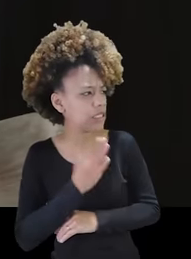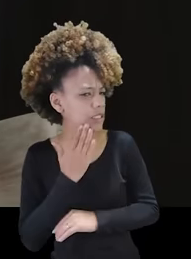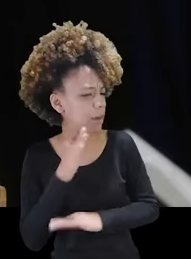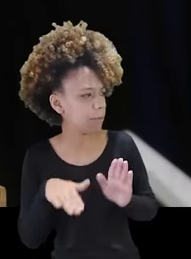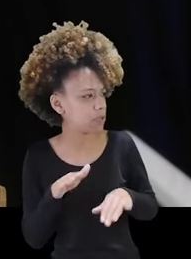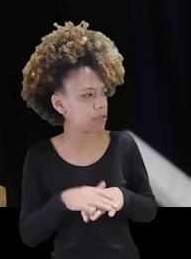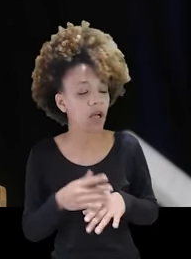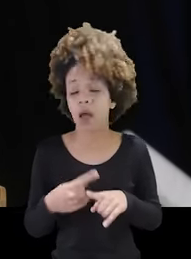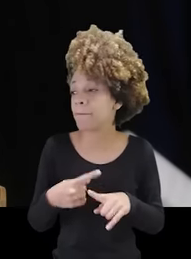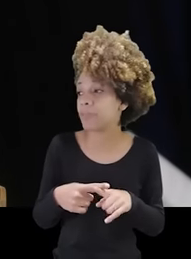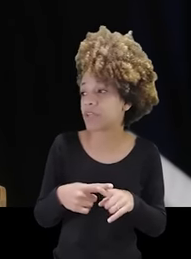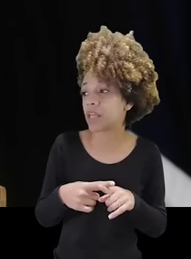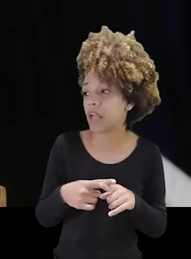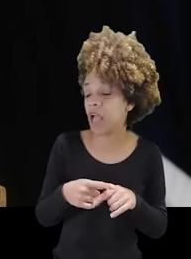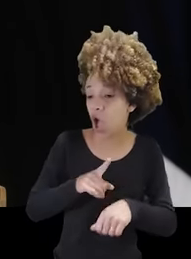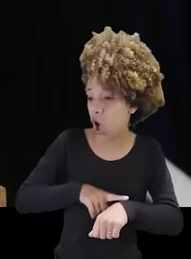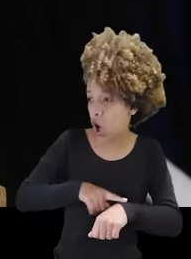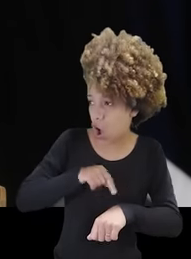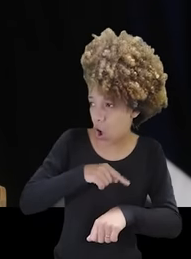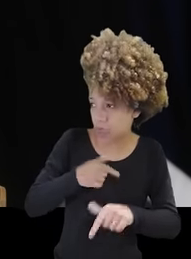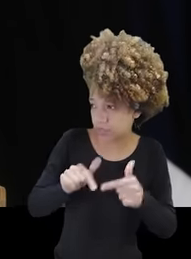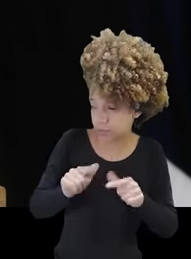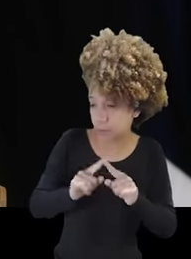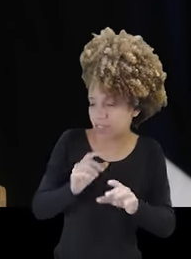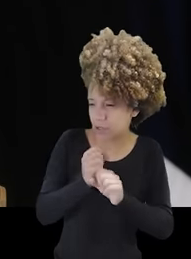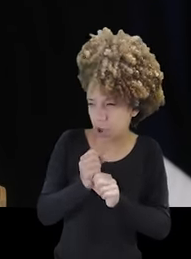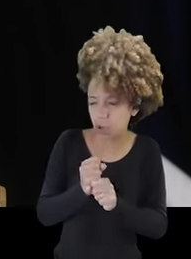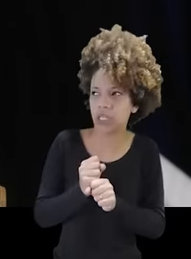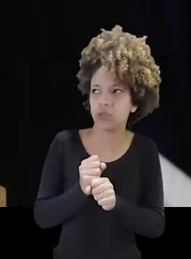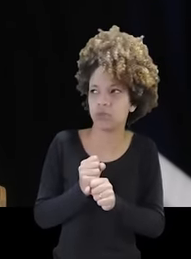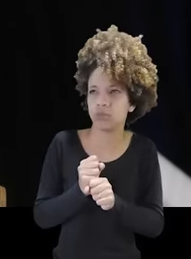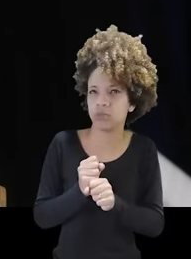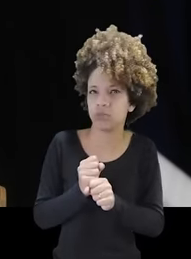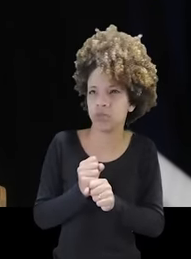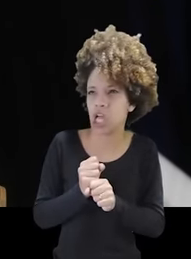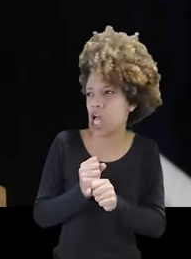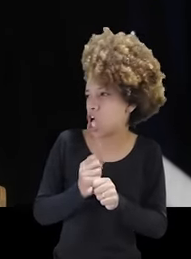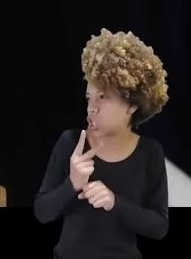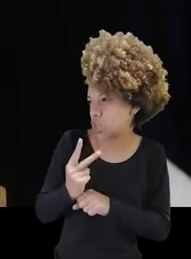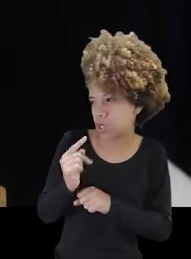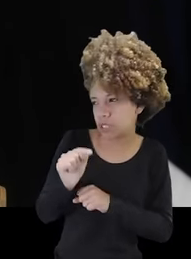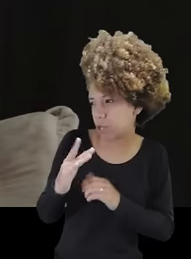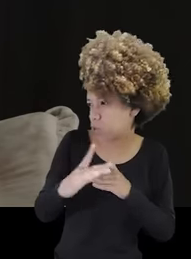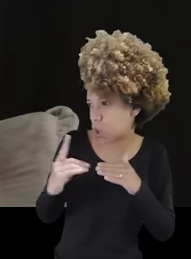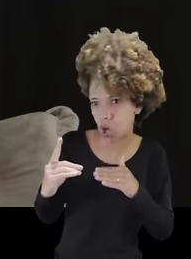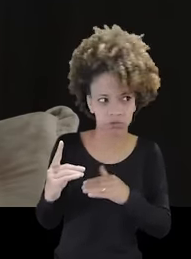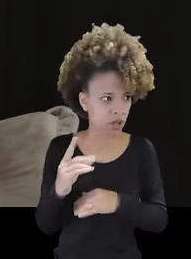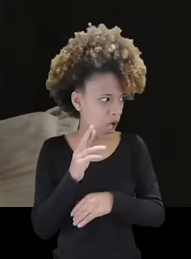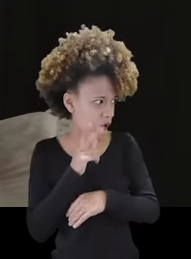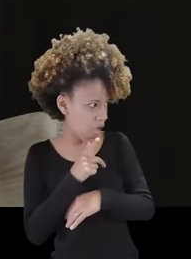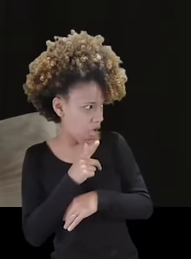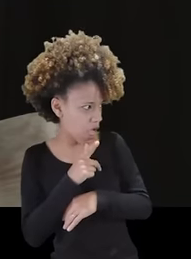mínimo por hora mas eu calculando dá uns $2000